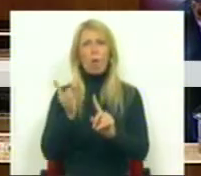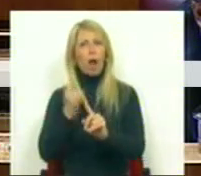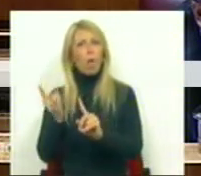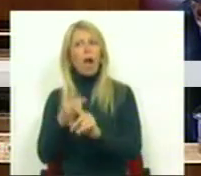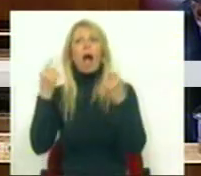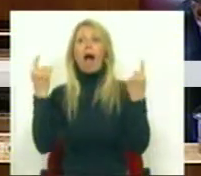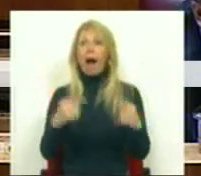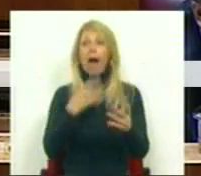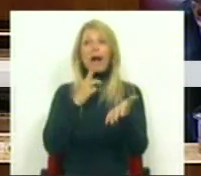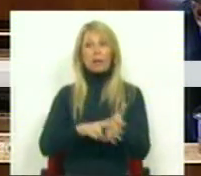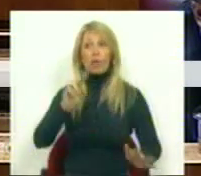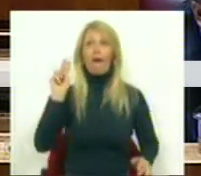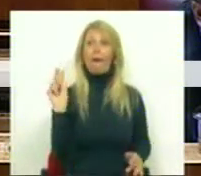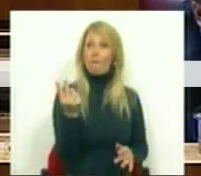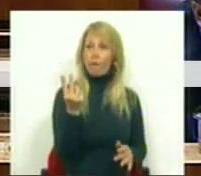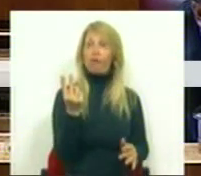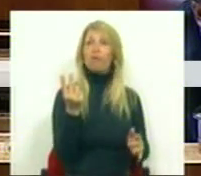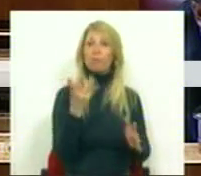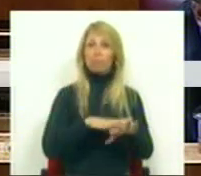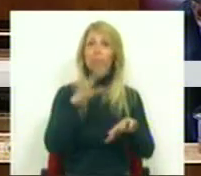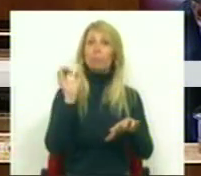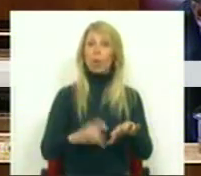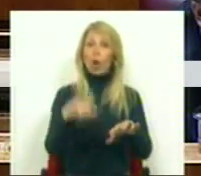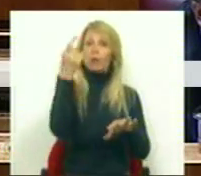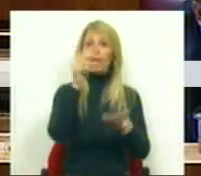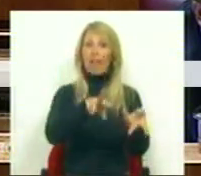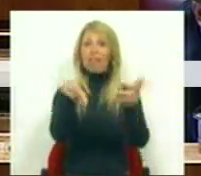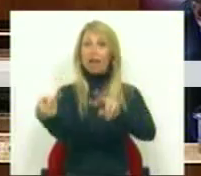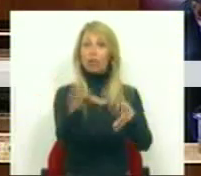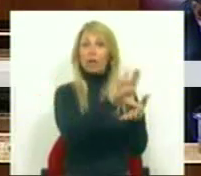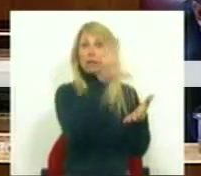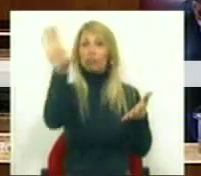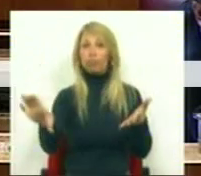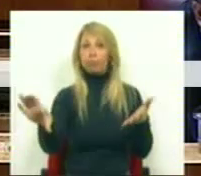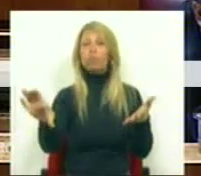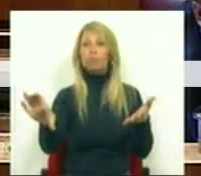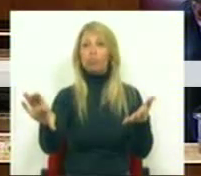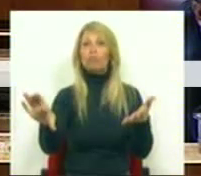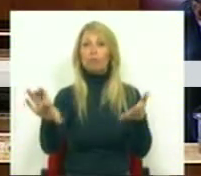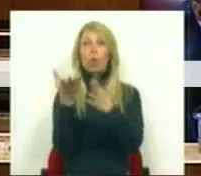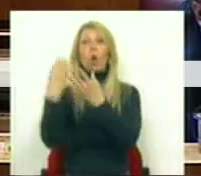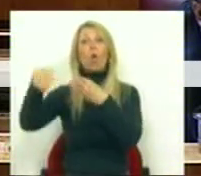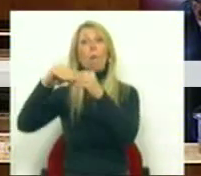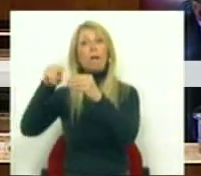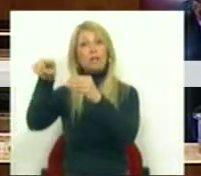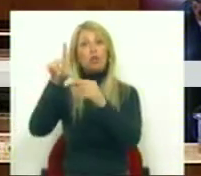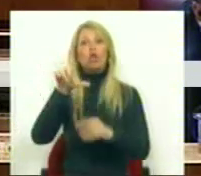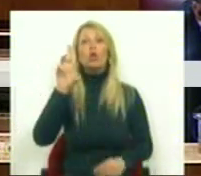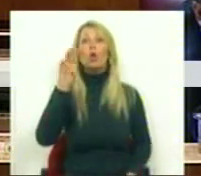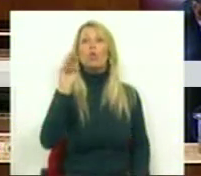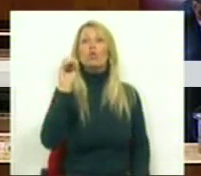duas razões que motivam a transferência de compensações para a